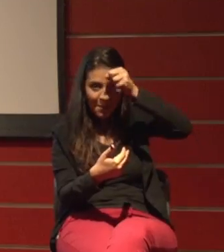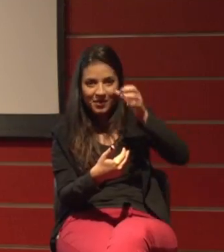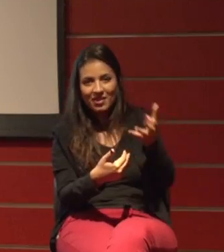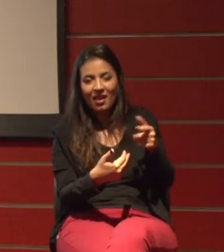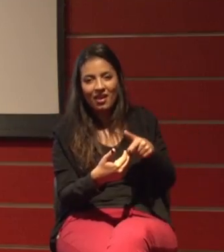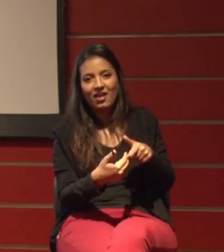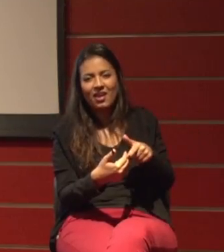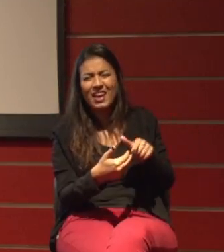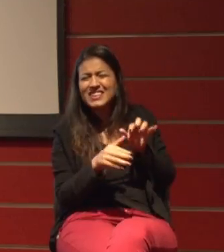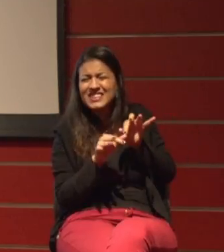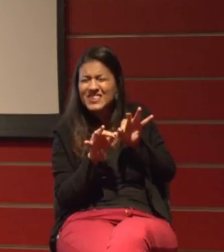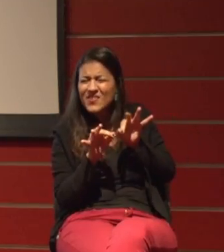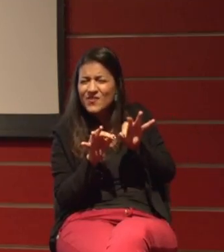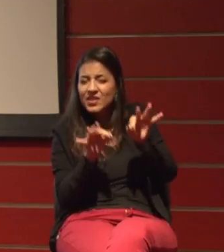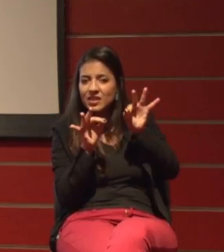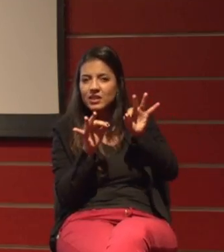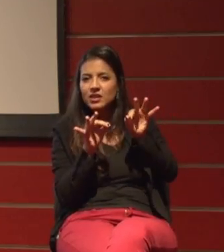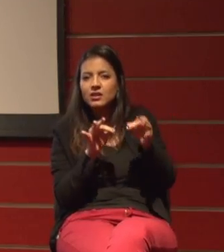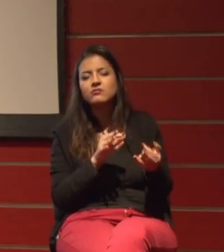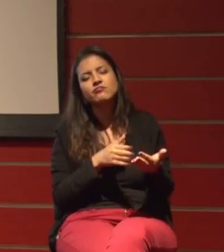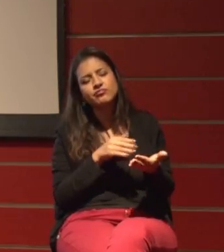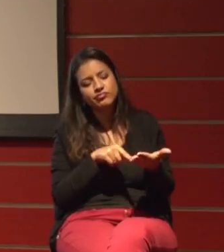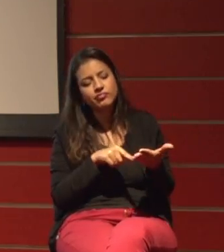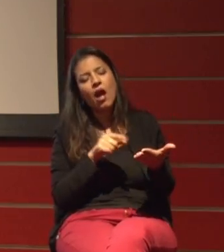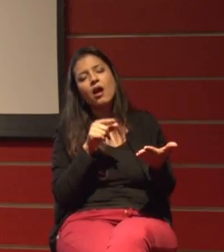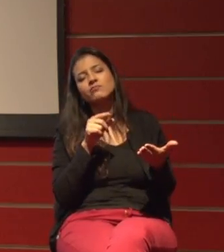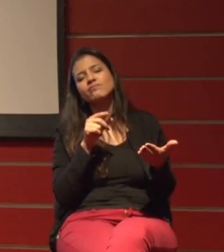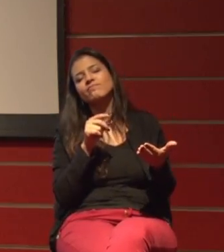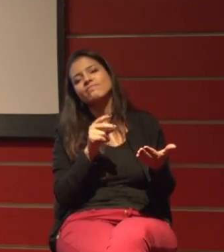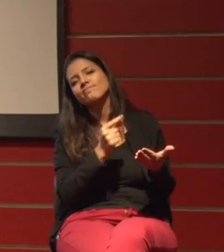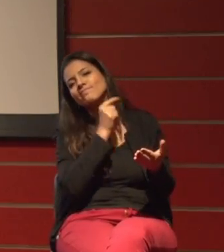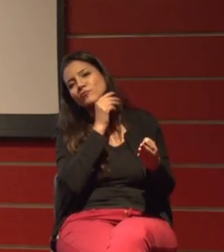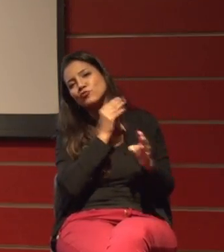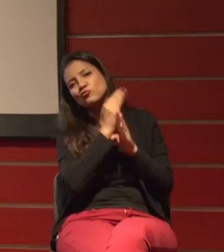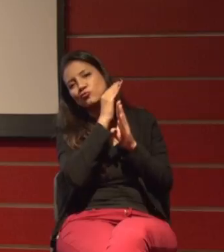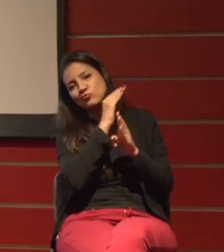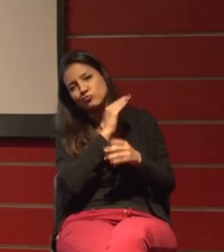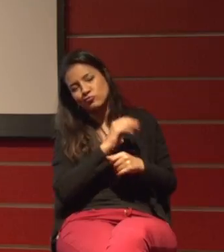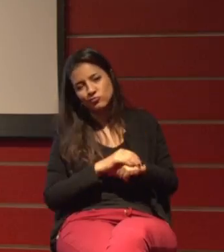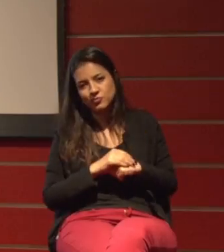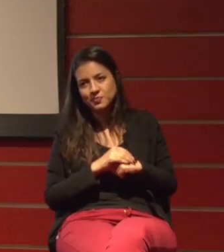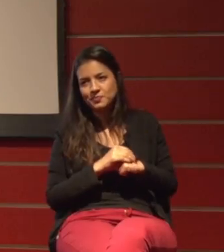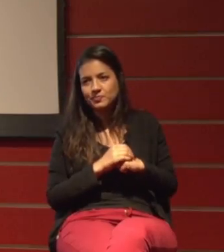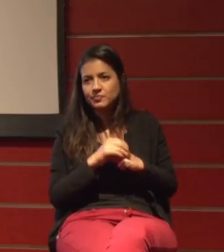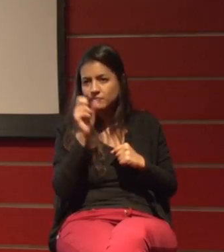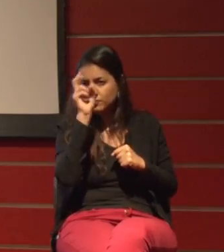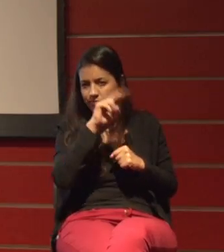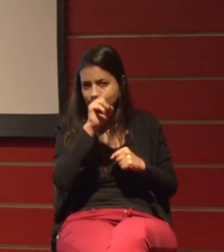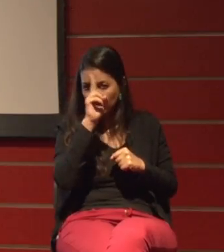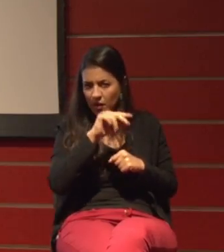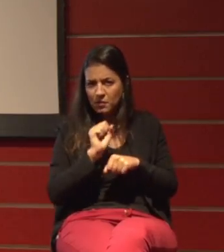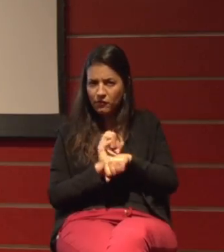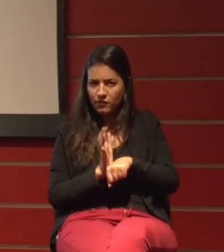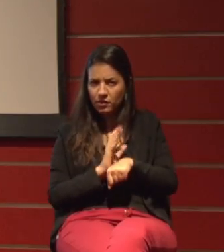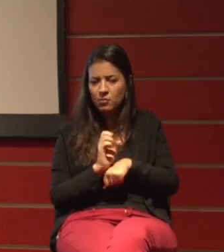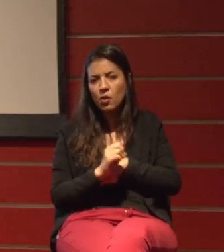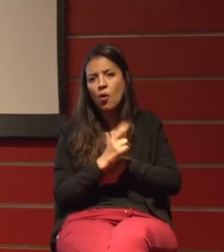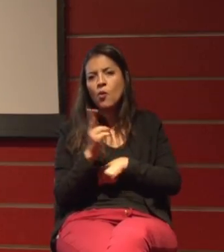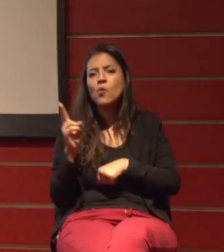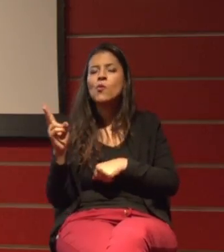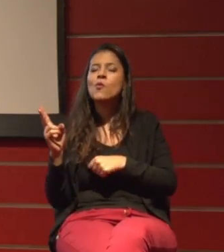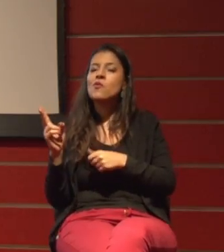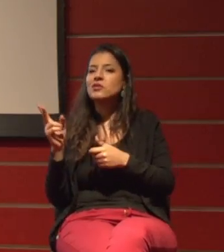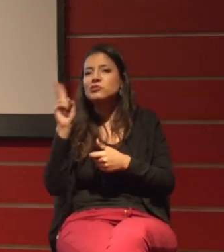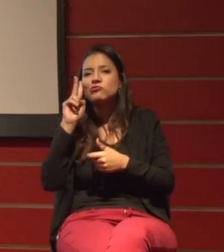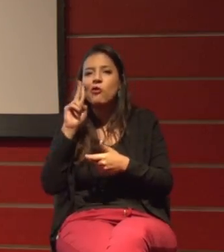uma final só ali ele descobriu que vocês ão vocês lembram de algum algum filme ou alguma história alguma coisa que